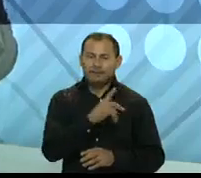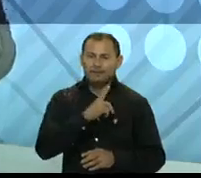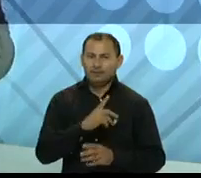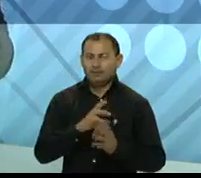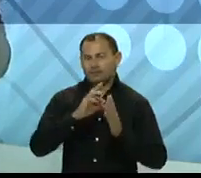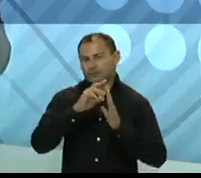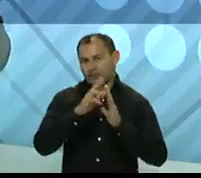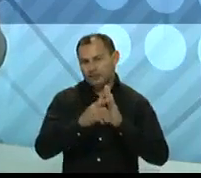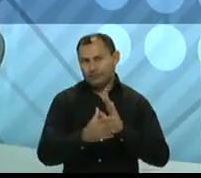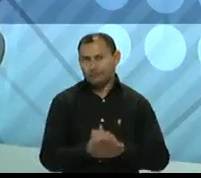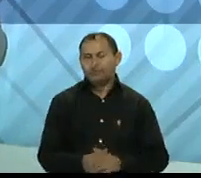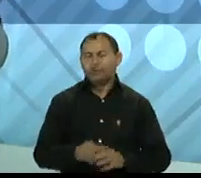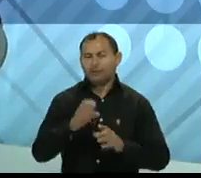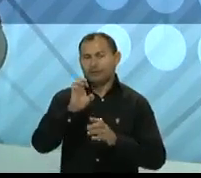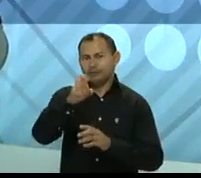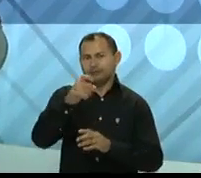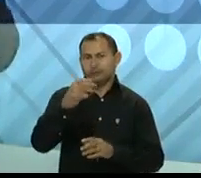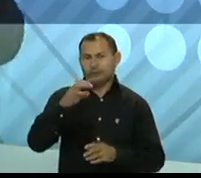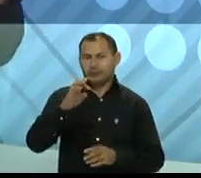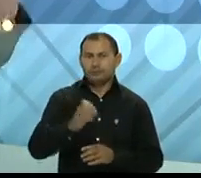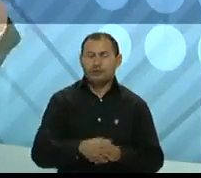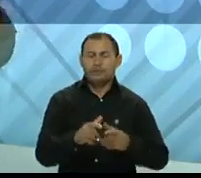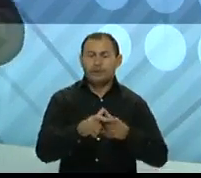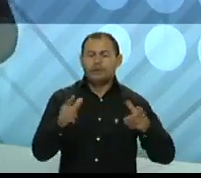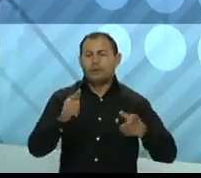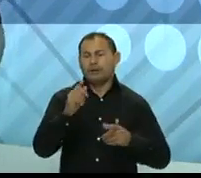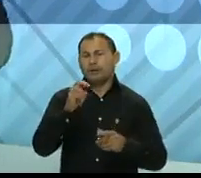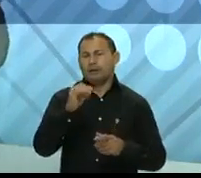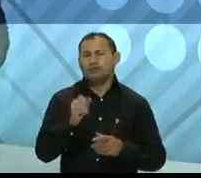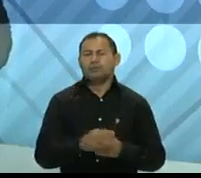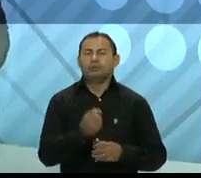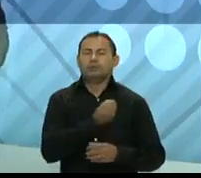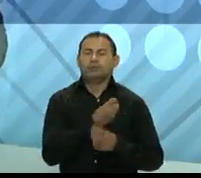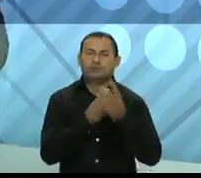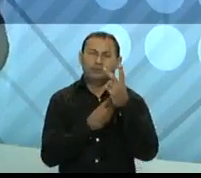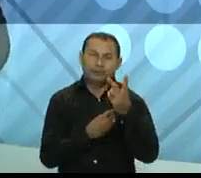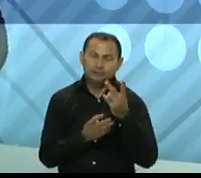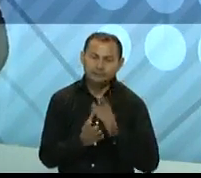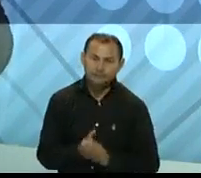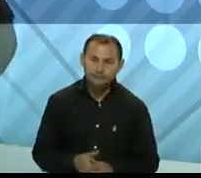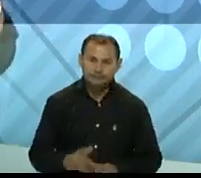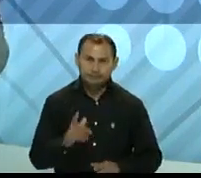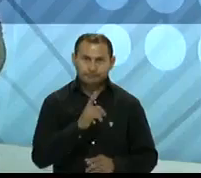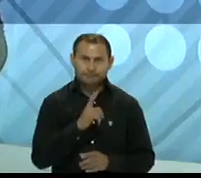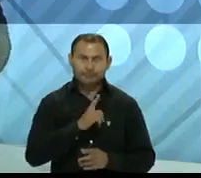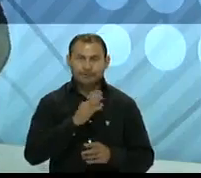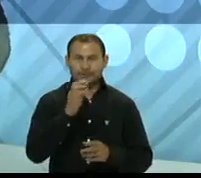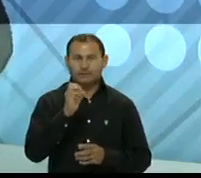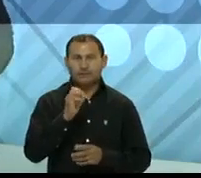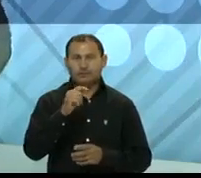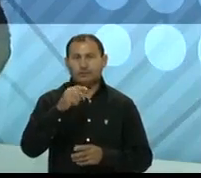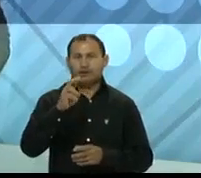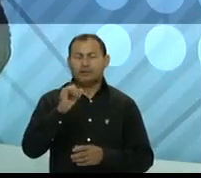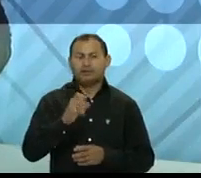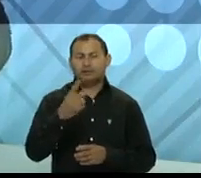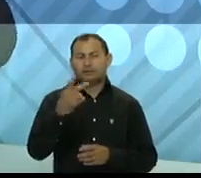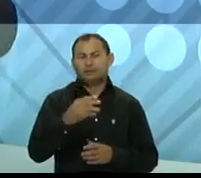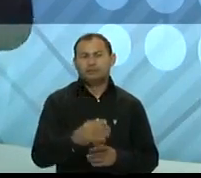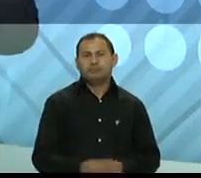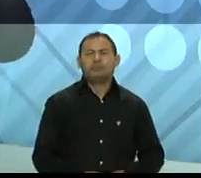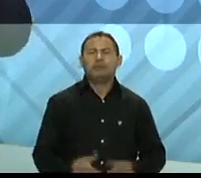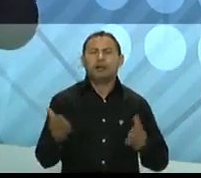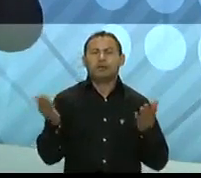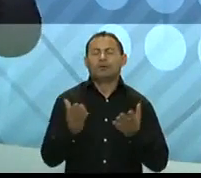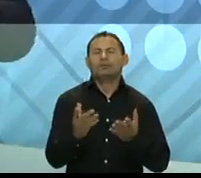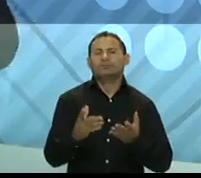a variável e o expoente de maior grau é o número 2. Então, nós temos uma função quadrática ou de segundo grau.